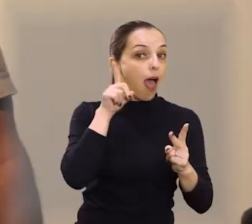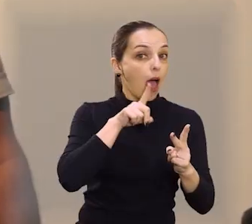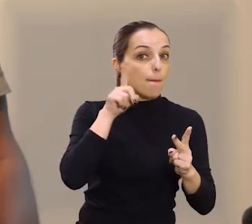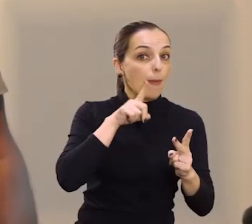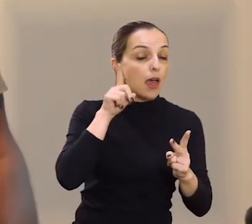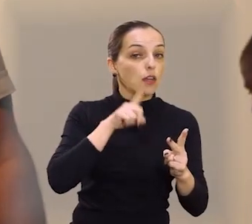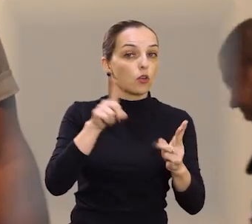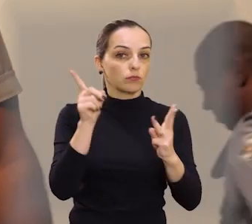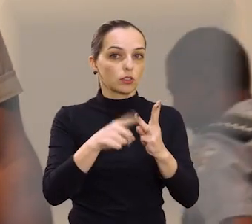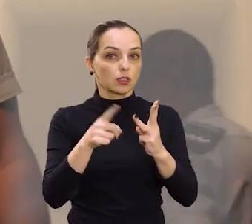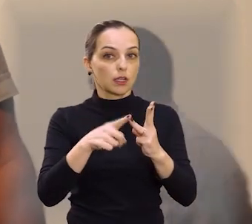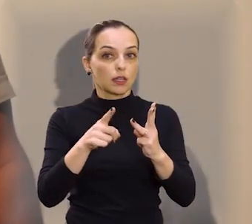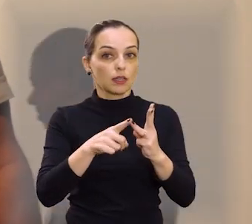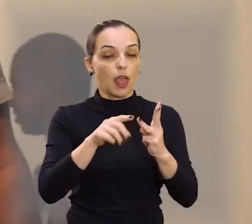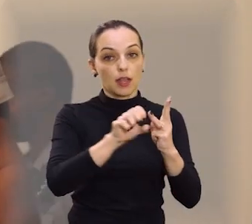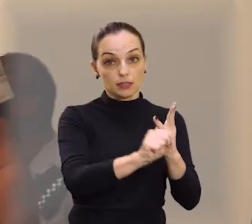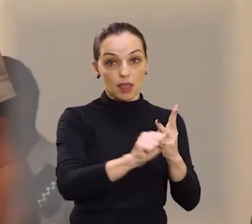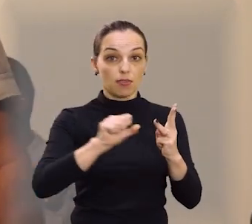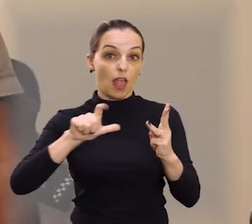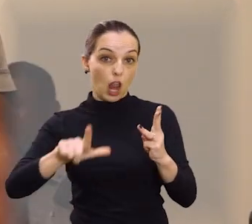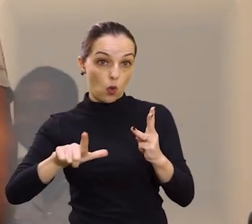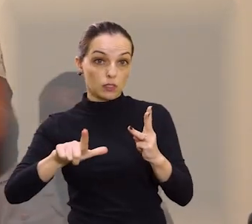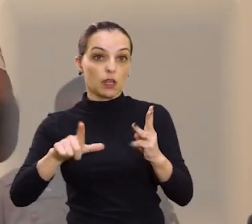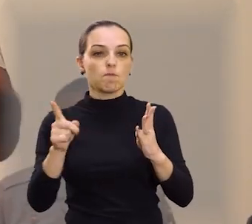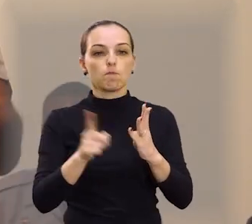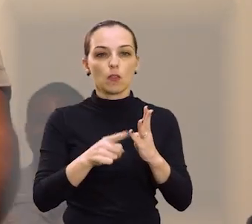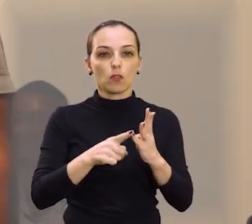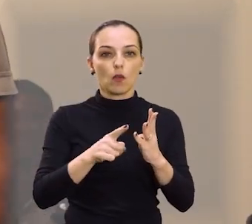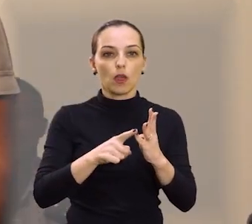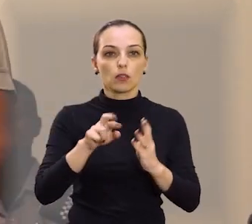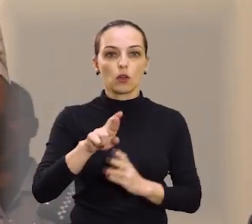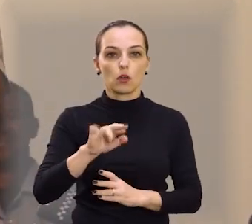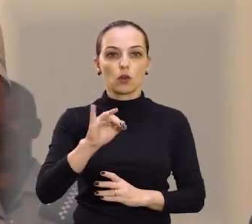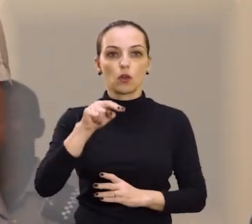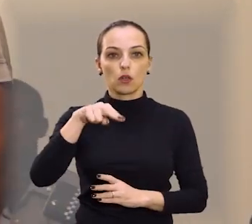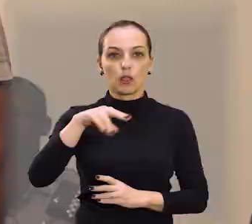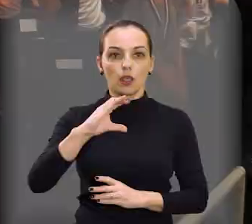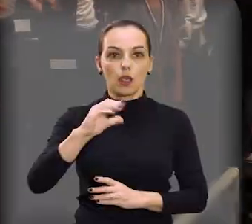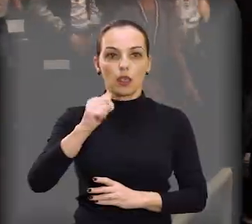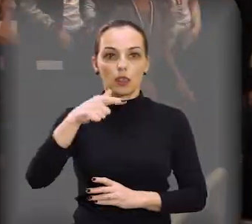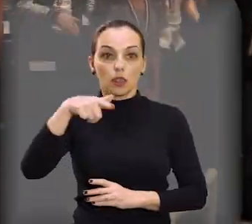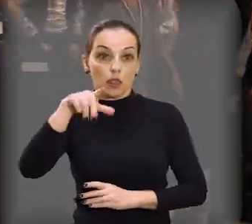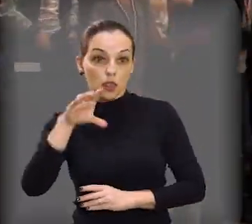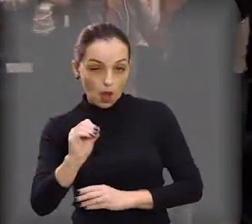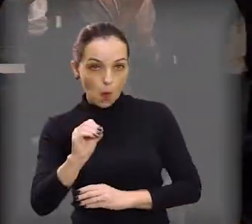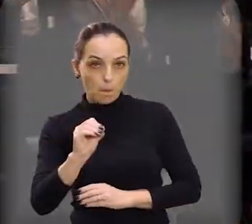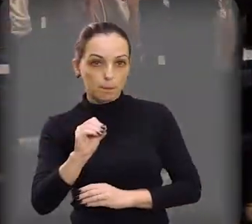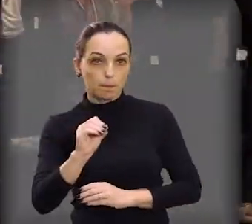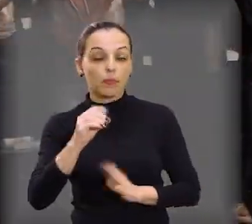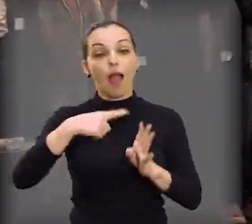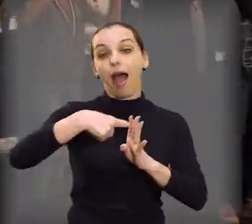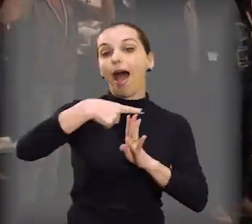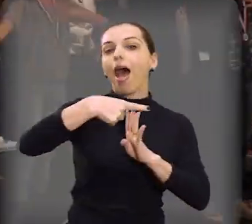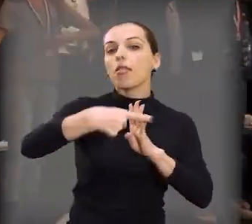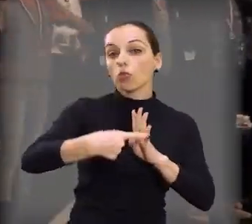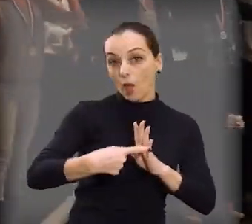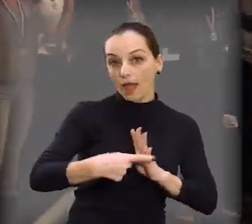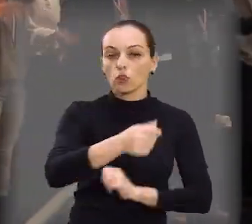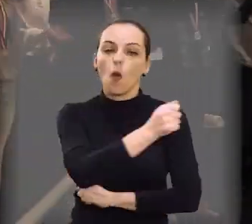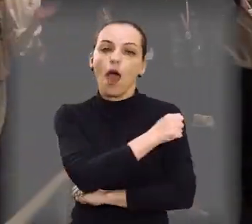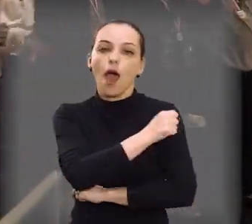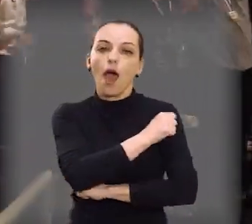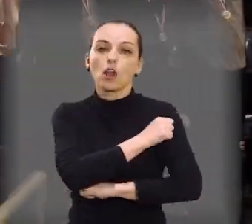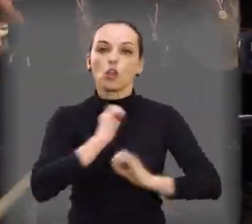particulares. Ano passado quase bati na trave, mas esse ano vamos fechar com 100% de toda a faixa etária das escolas